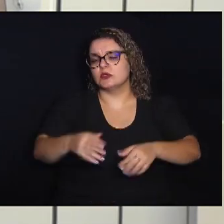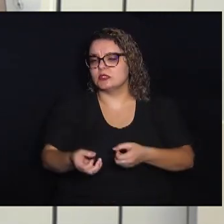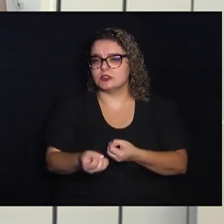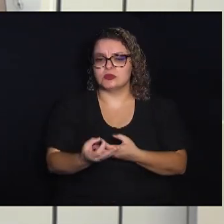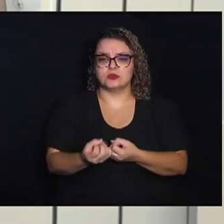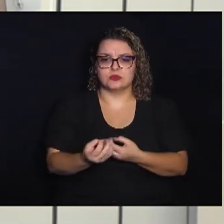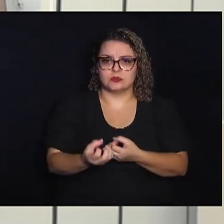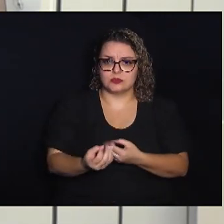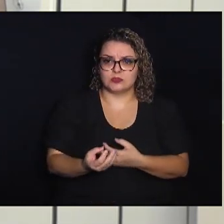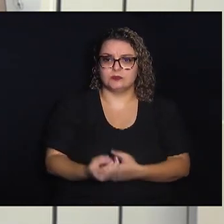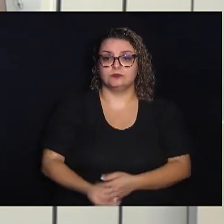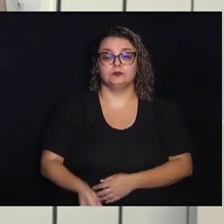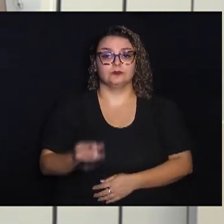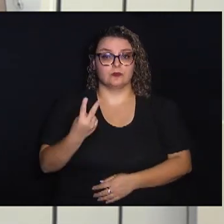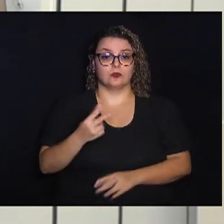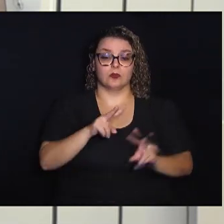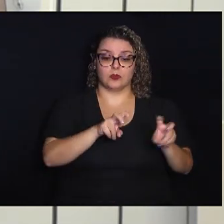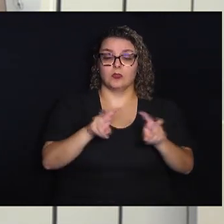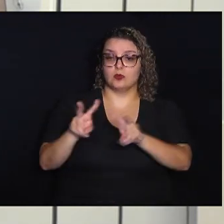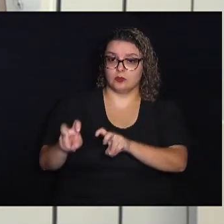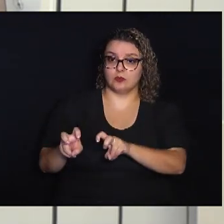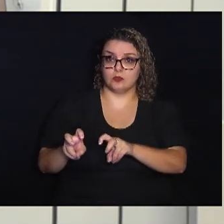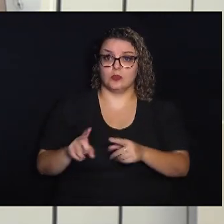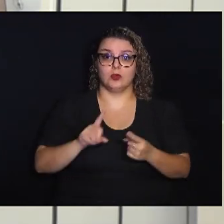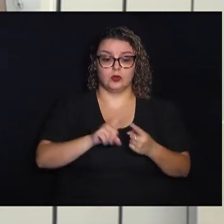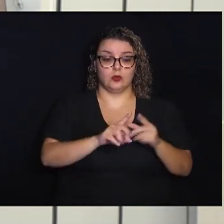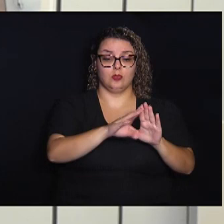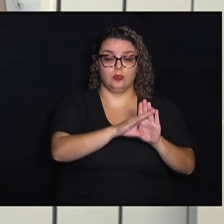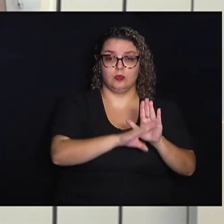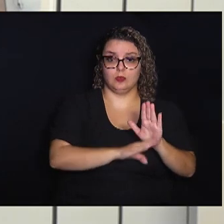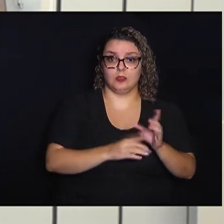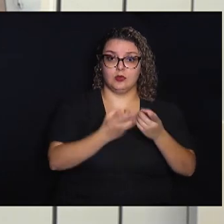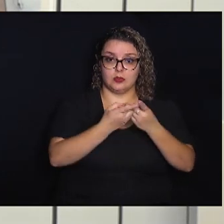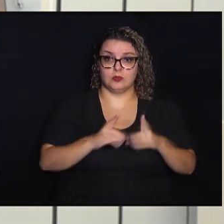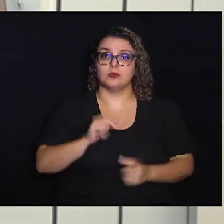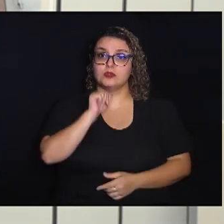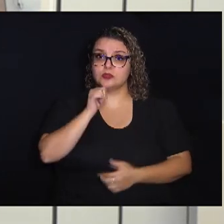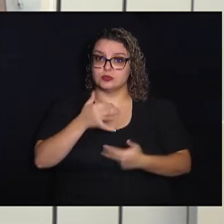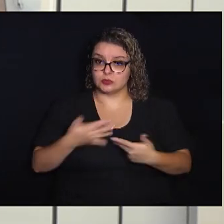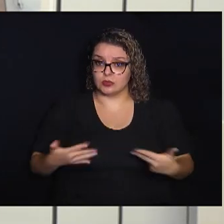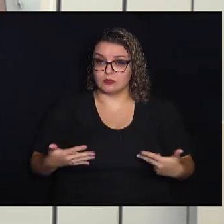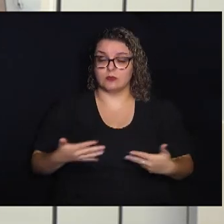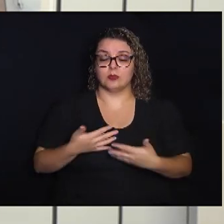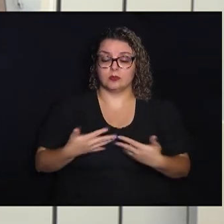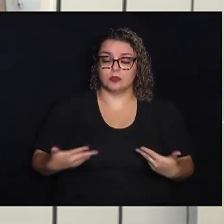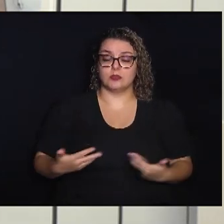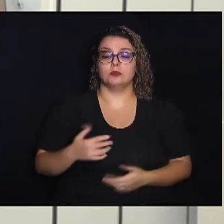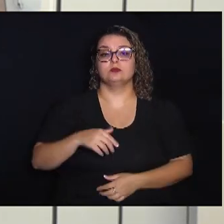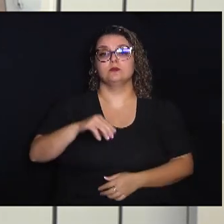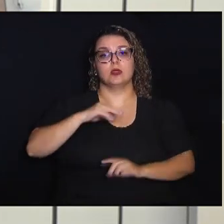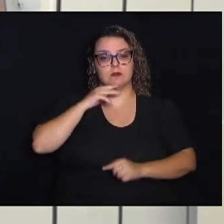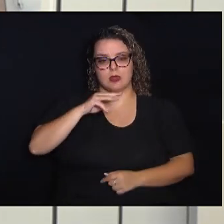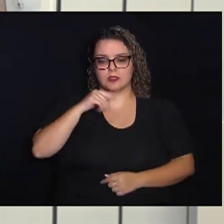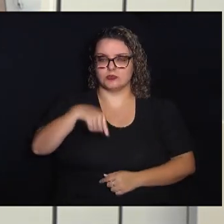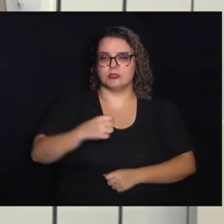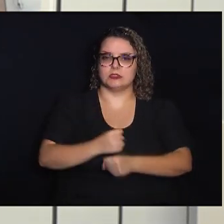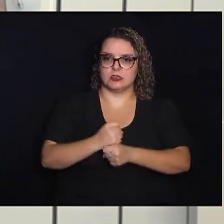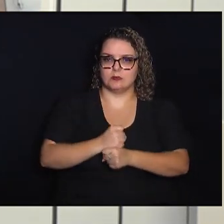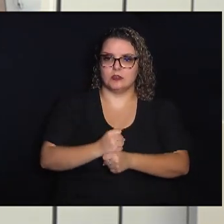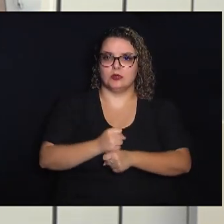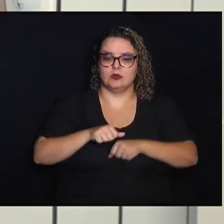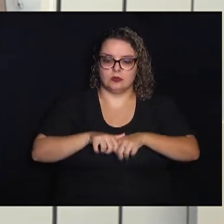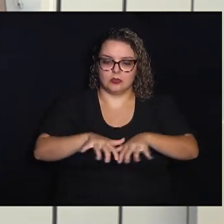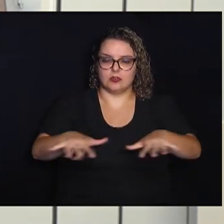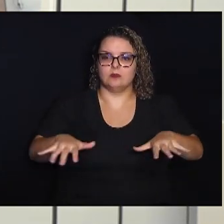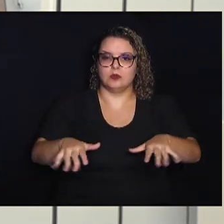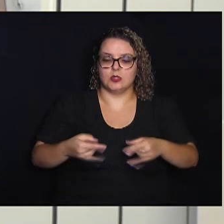informações sobre dois assuntos. O programa Dignidade Menstrual, lançado em março deste ano, e a distribuição